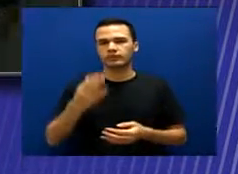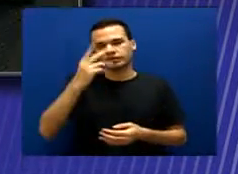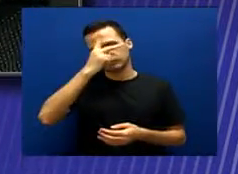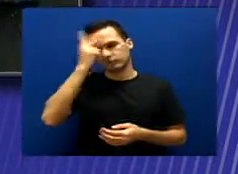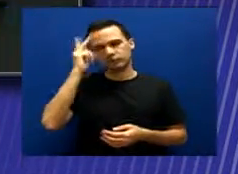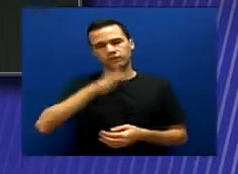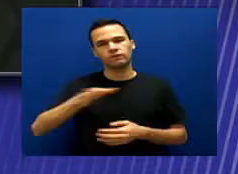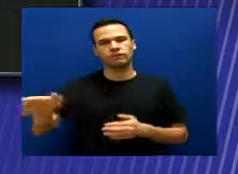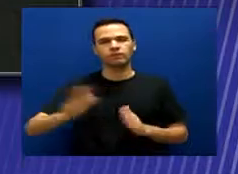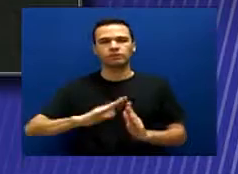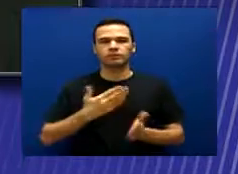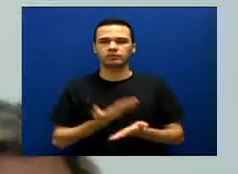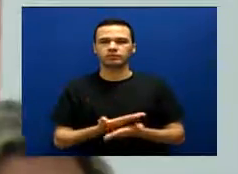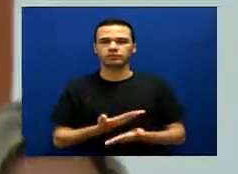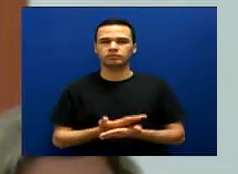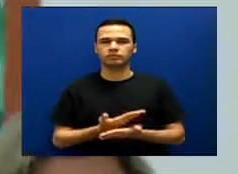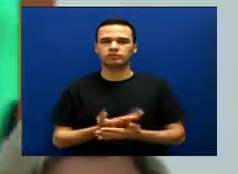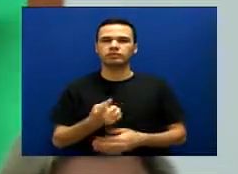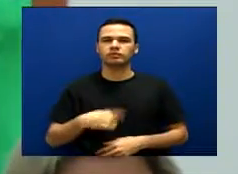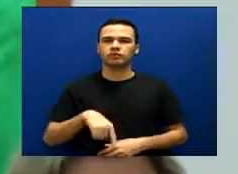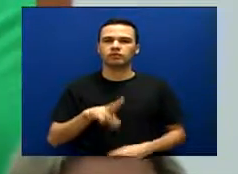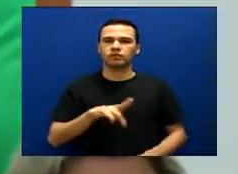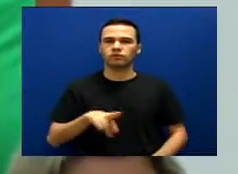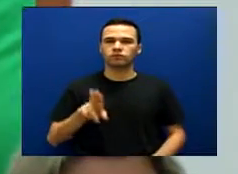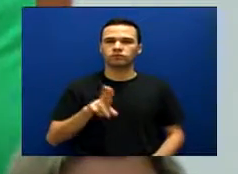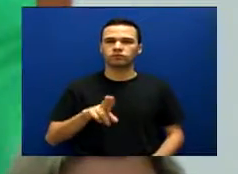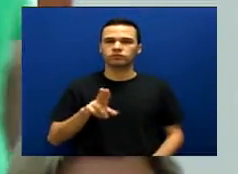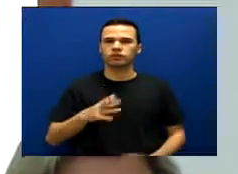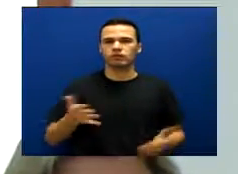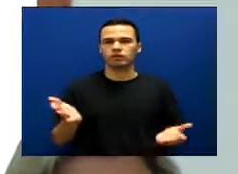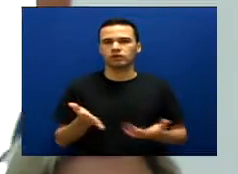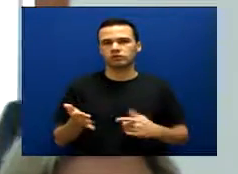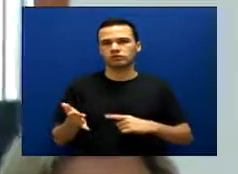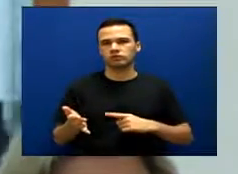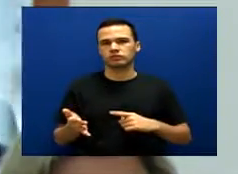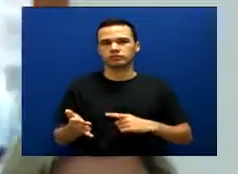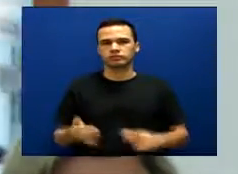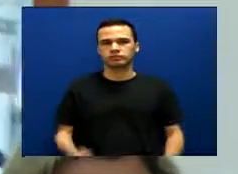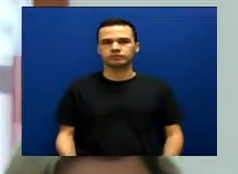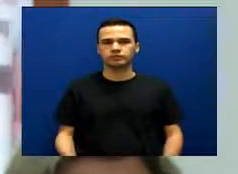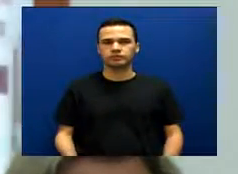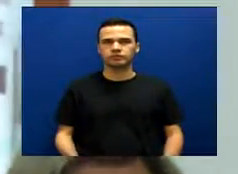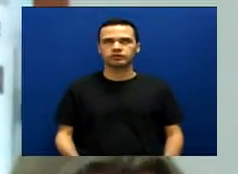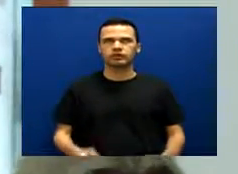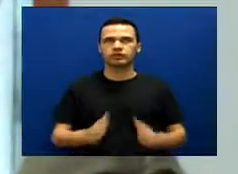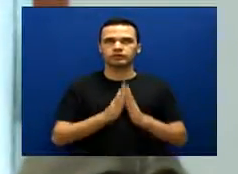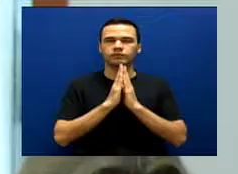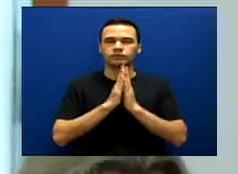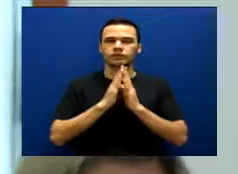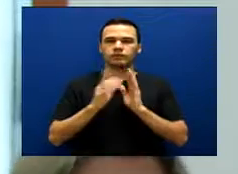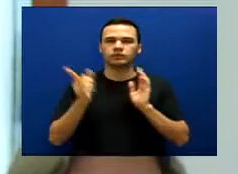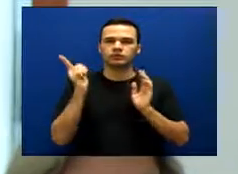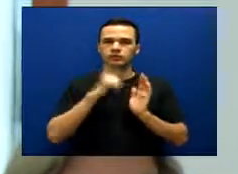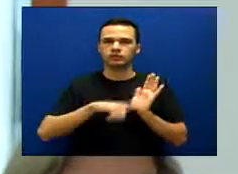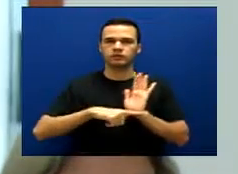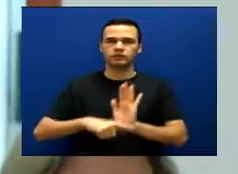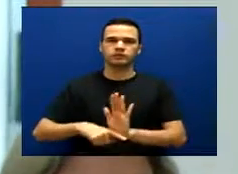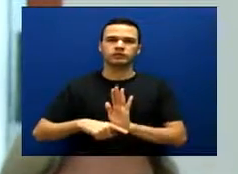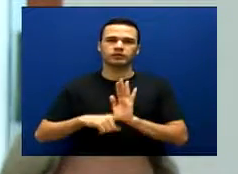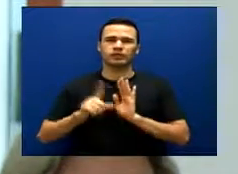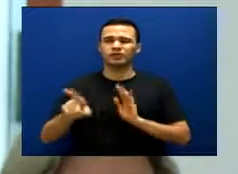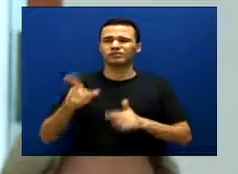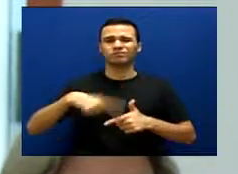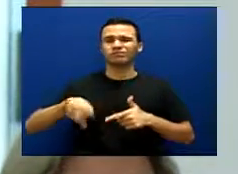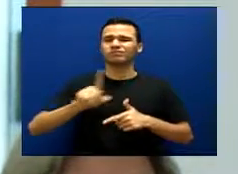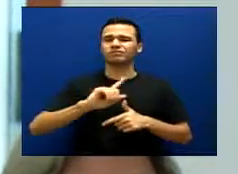escola. Agora, nesse momento, vamos utilizar o que nós temos, essa ferramenta hoje, torcer para que dê certo, porque esse negócio de não vai